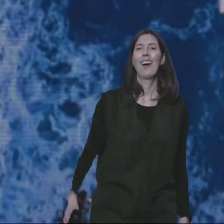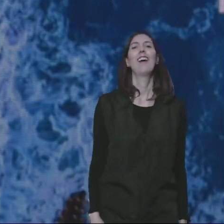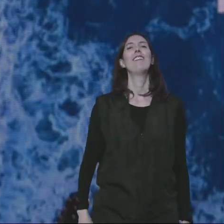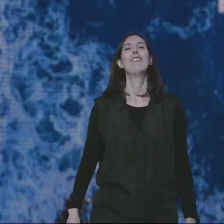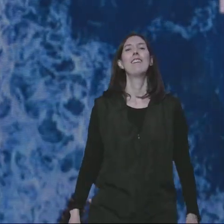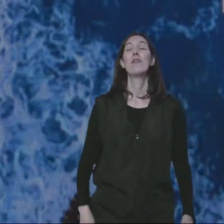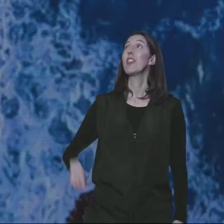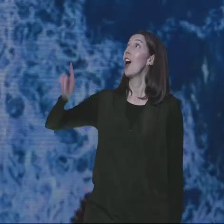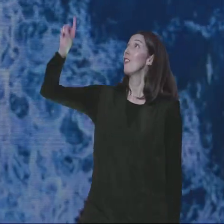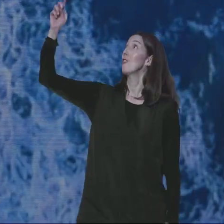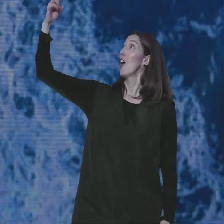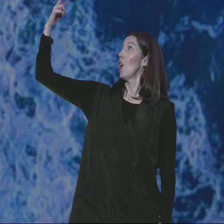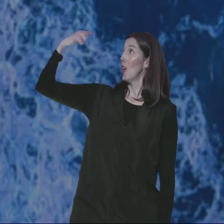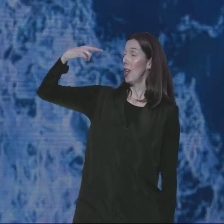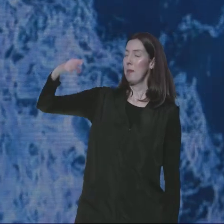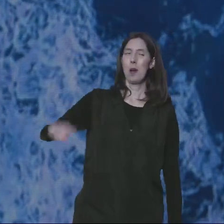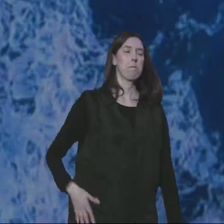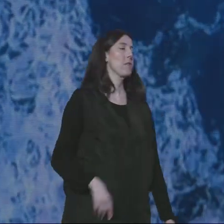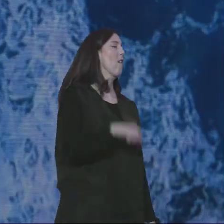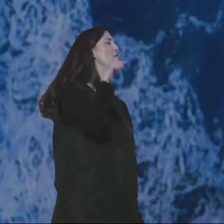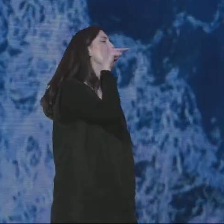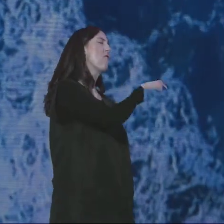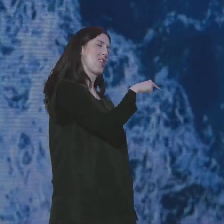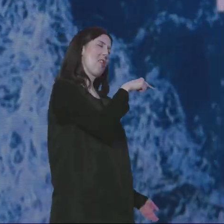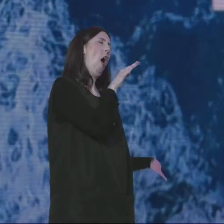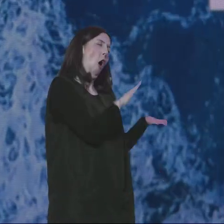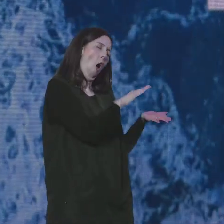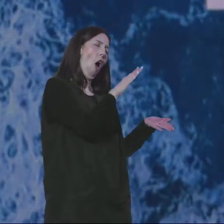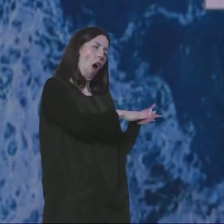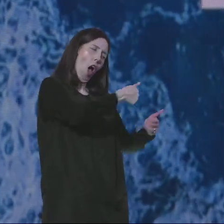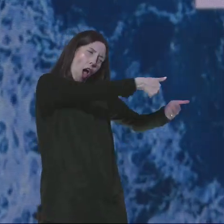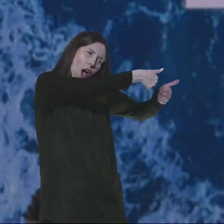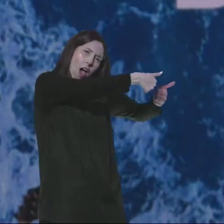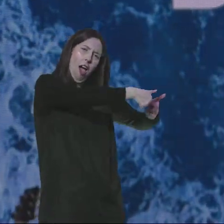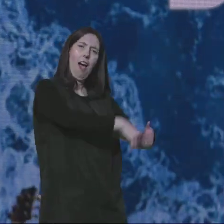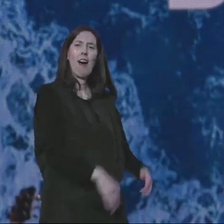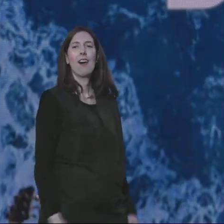Deus olhou para mim e apontou e falou, você é o cara.